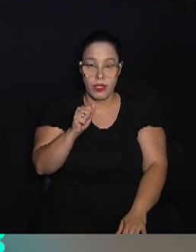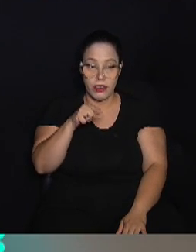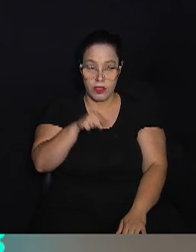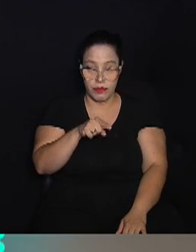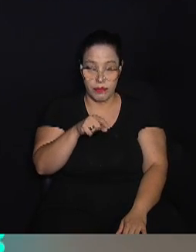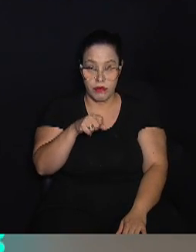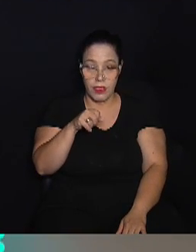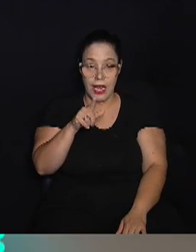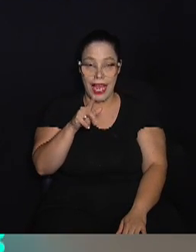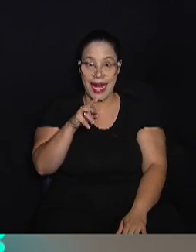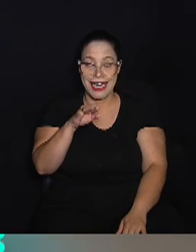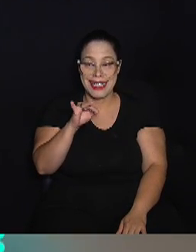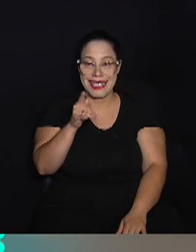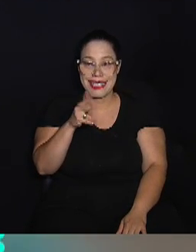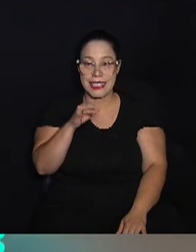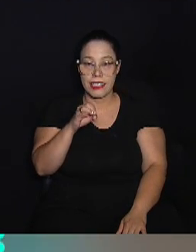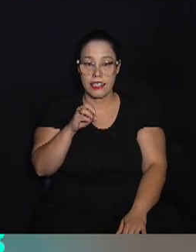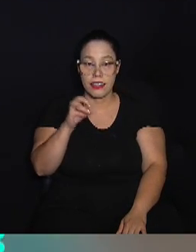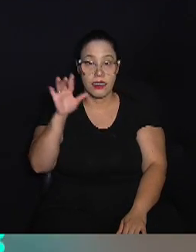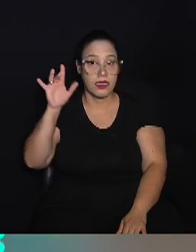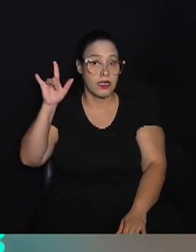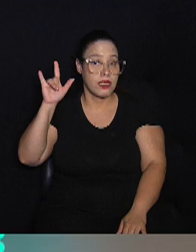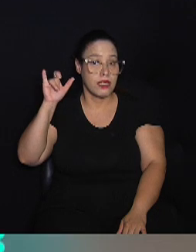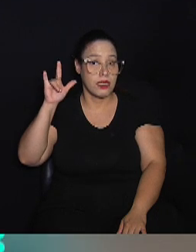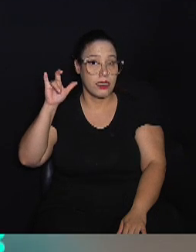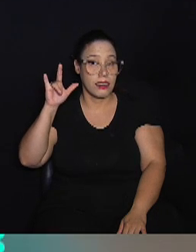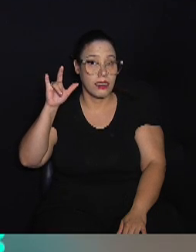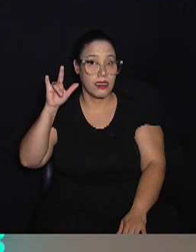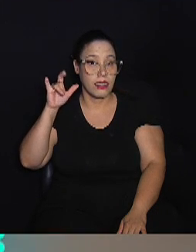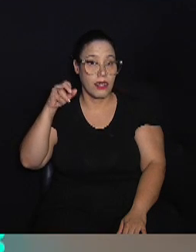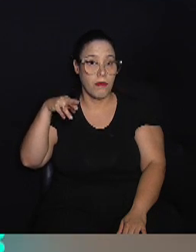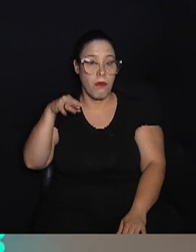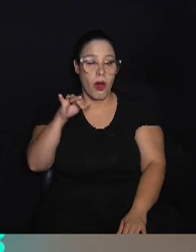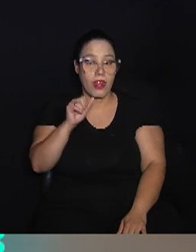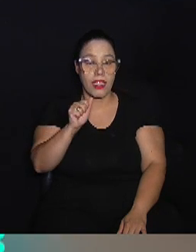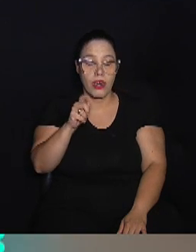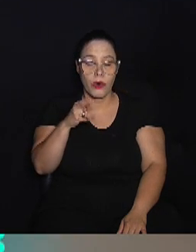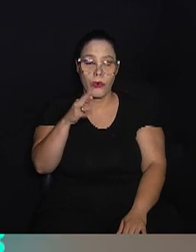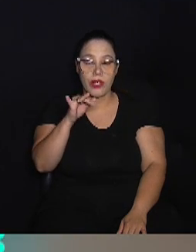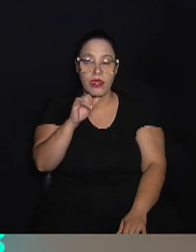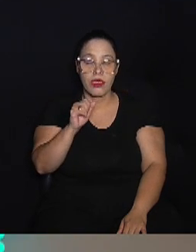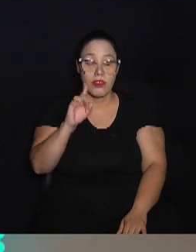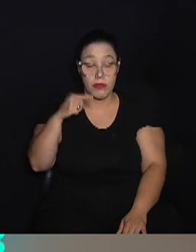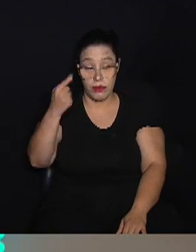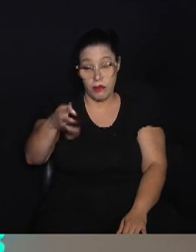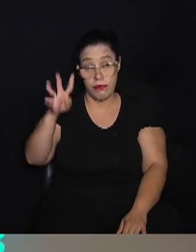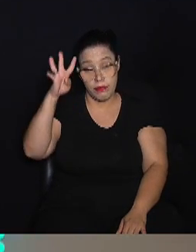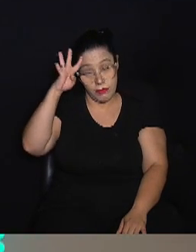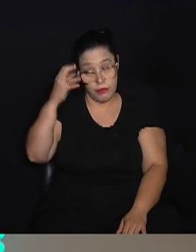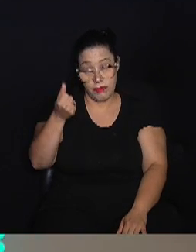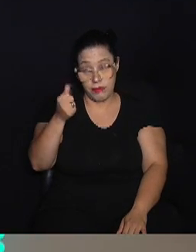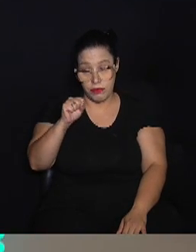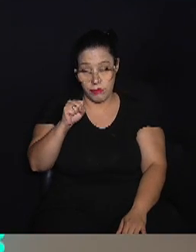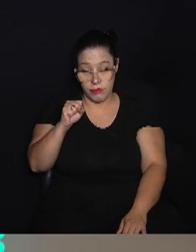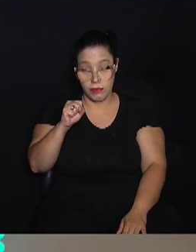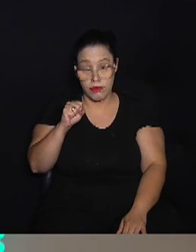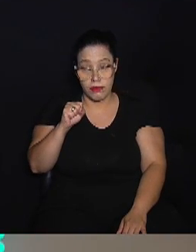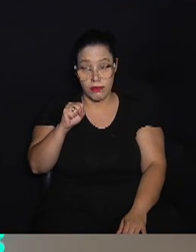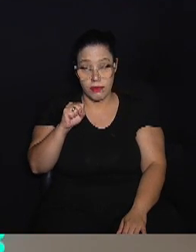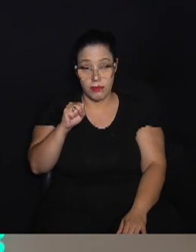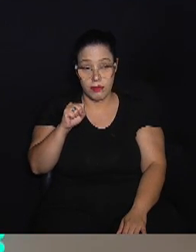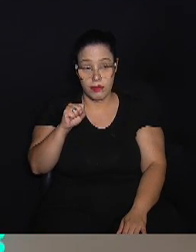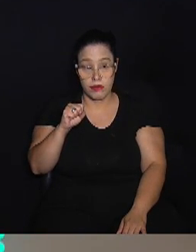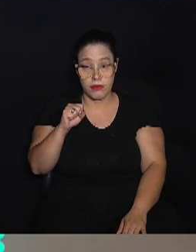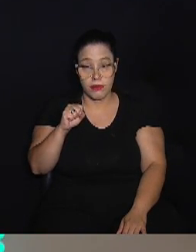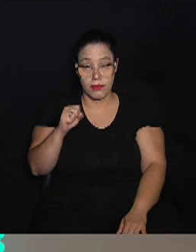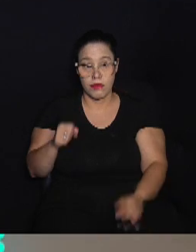www.mostracurta.art.br e também através do Instagram e Facebook, @mostracurta. Na próxima quarta-feira, dia 18, a partir das 19 horas,